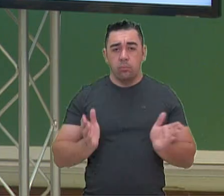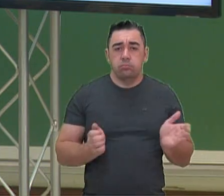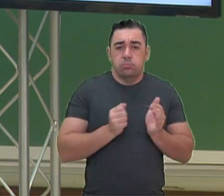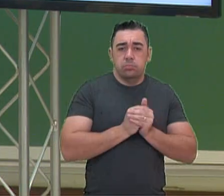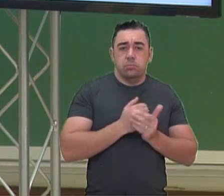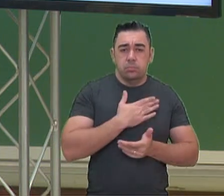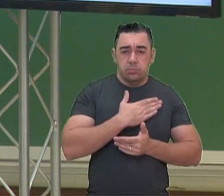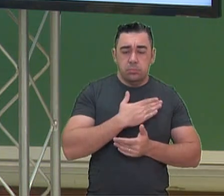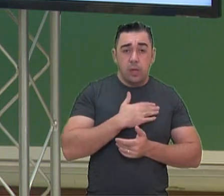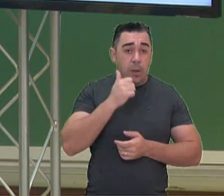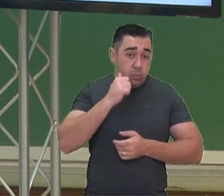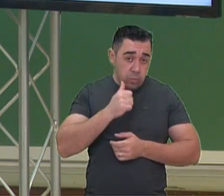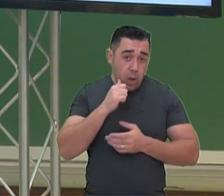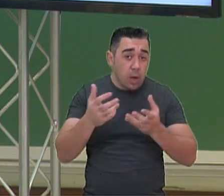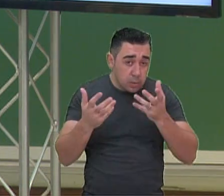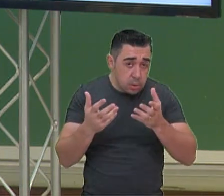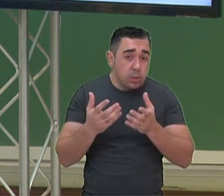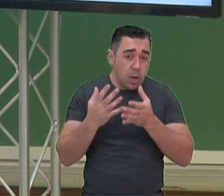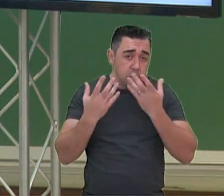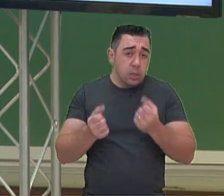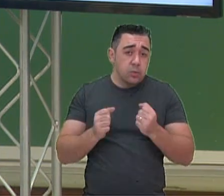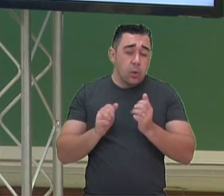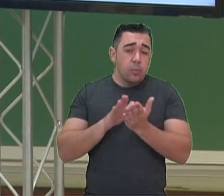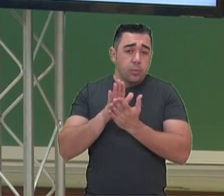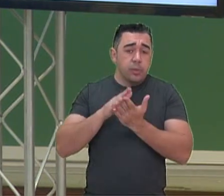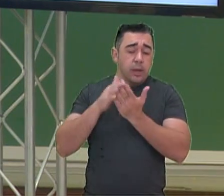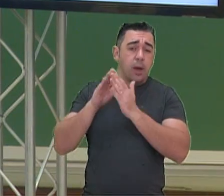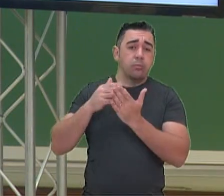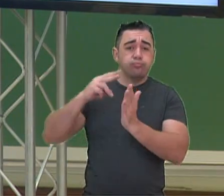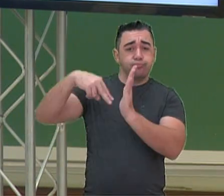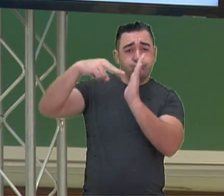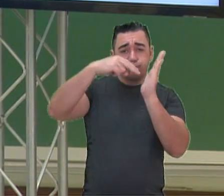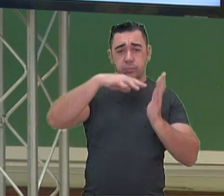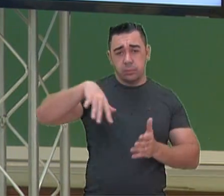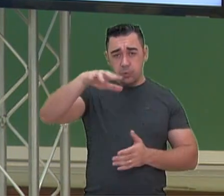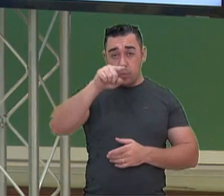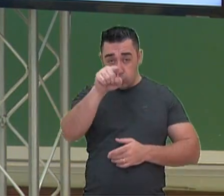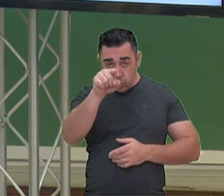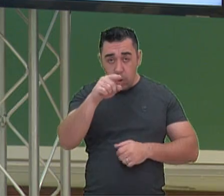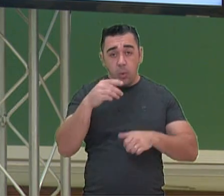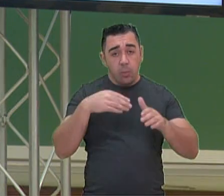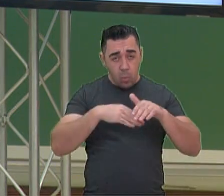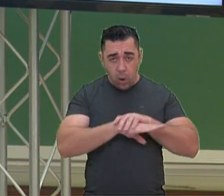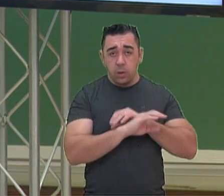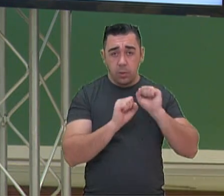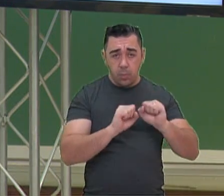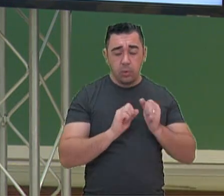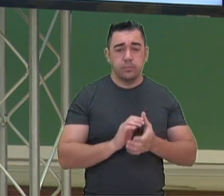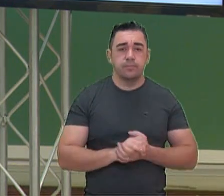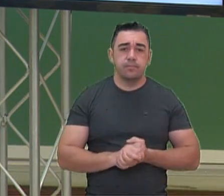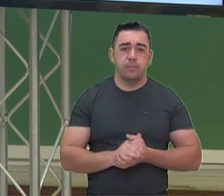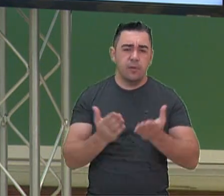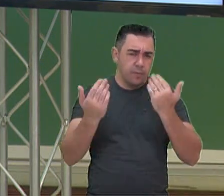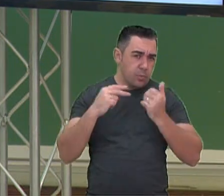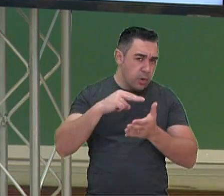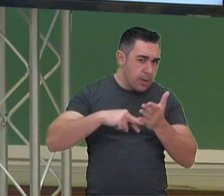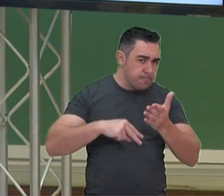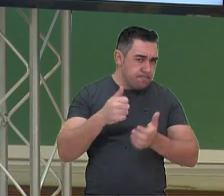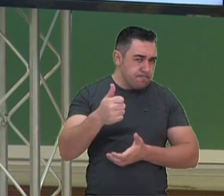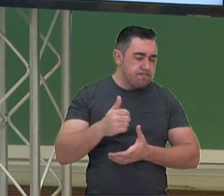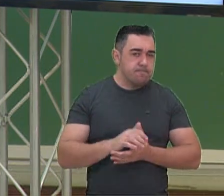ela quis. O seu, não precisa, pode guardar. Vamos ler um diário?